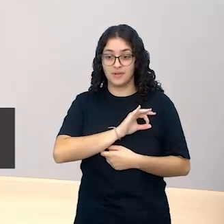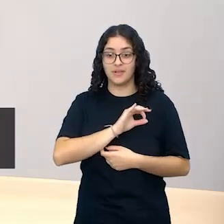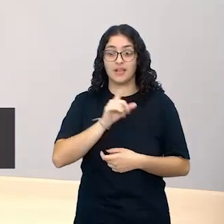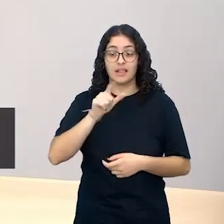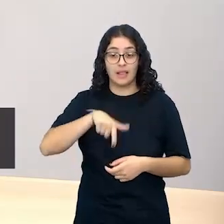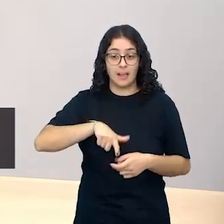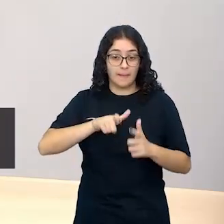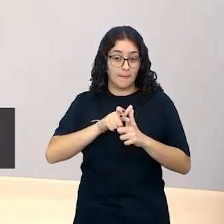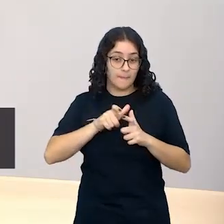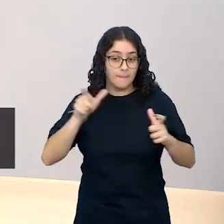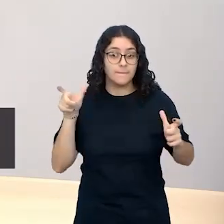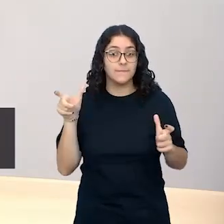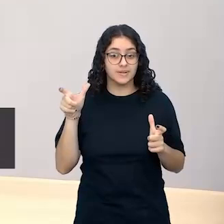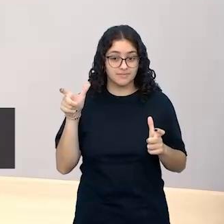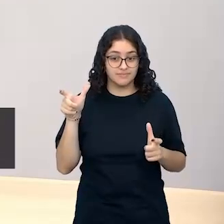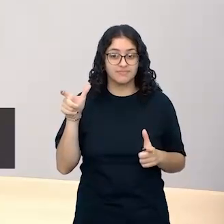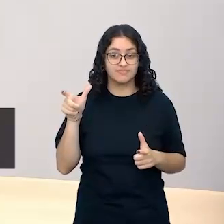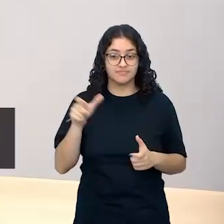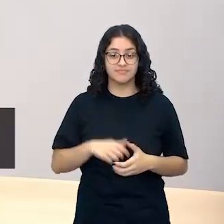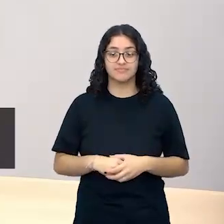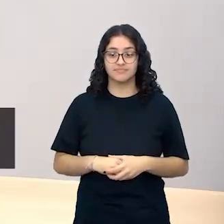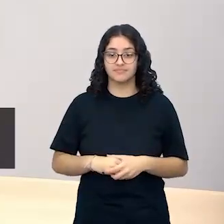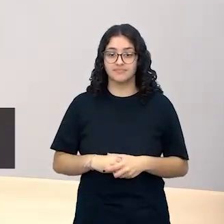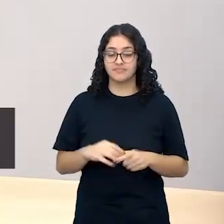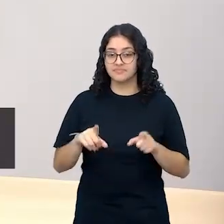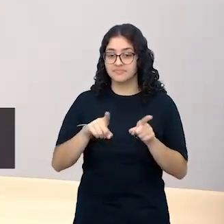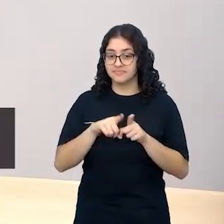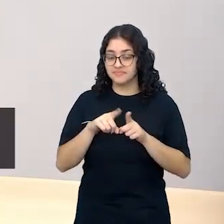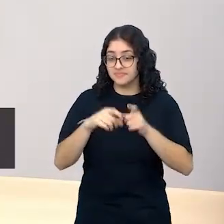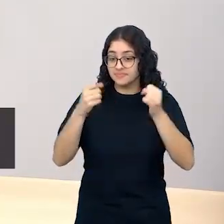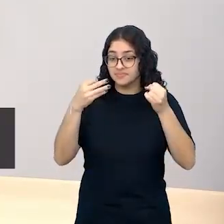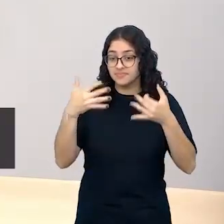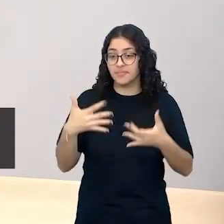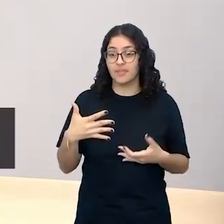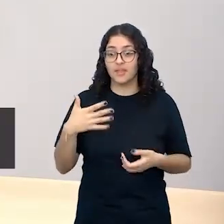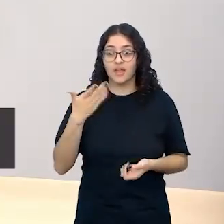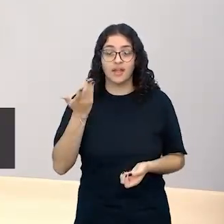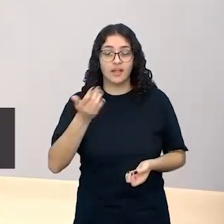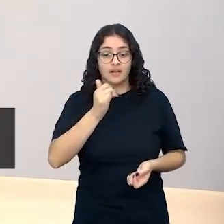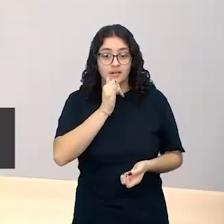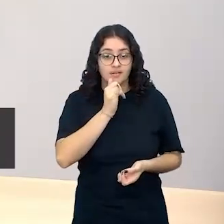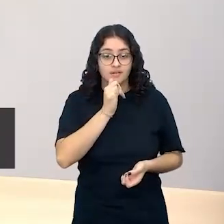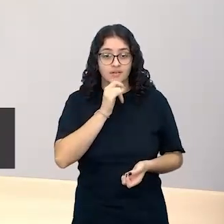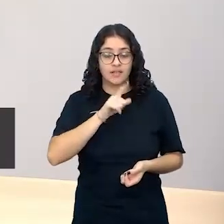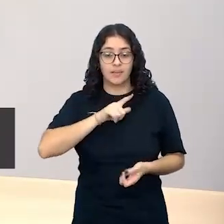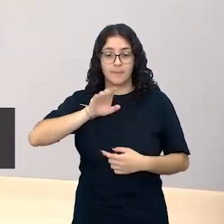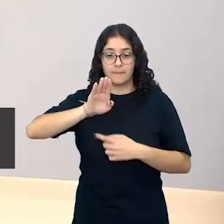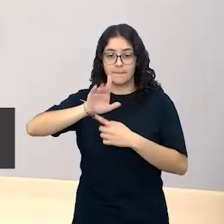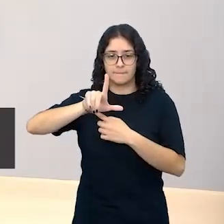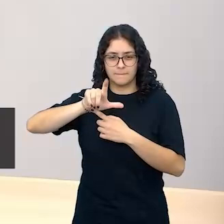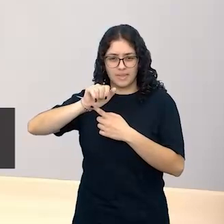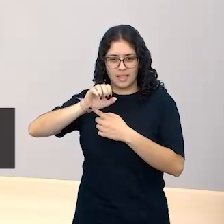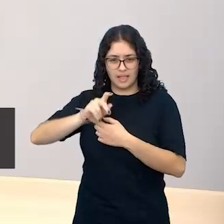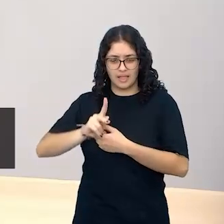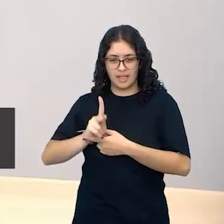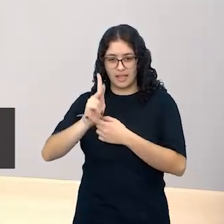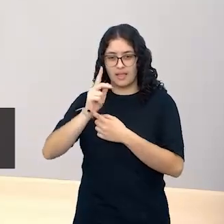muito, que Tem. Falar um pouquinho lá, que a professora falou um pouquinho sobre design thinking. Na